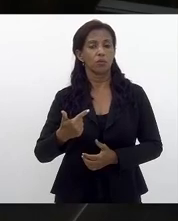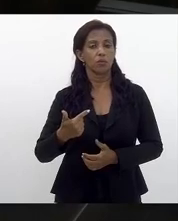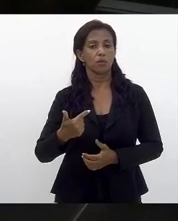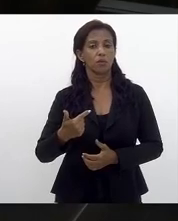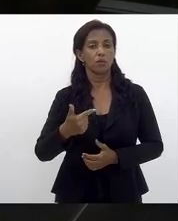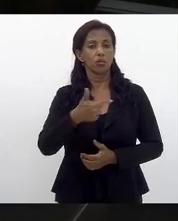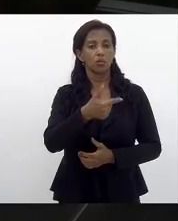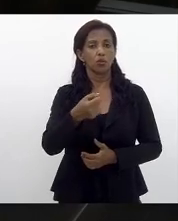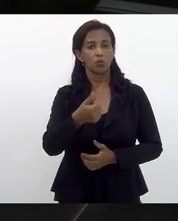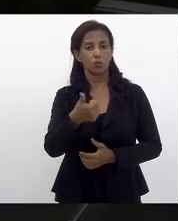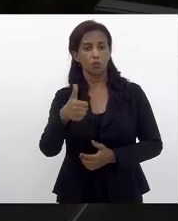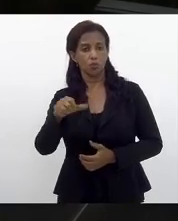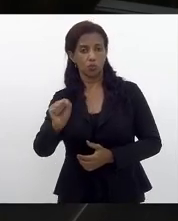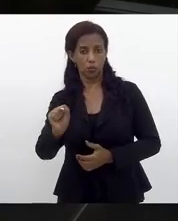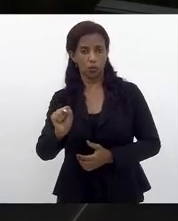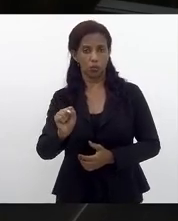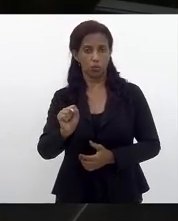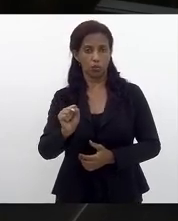2018